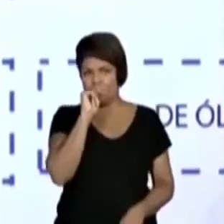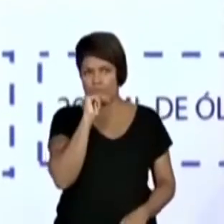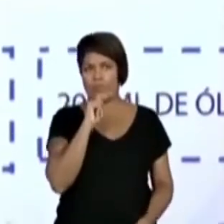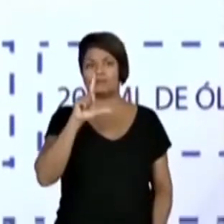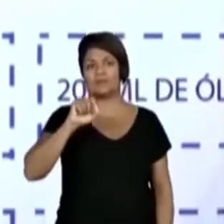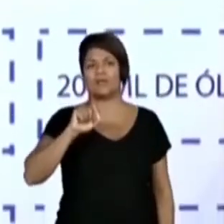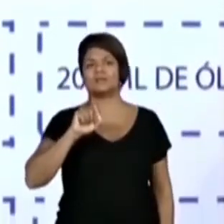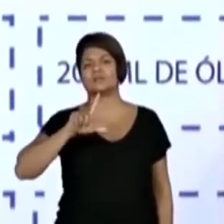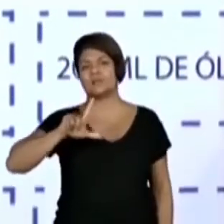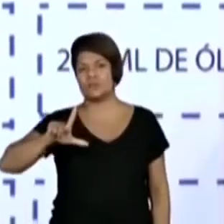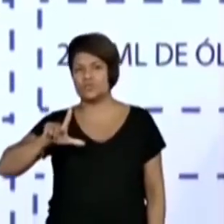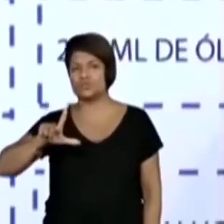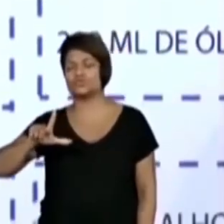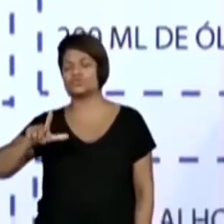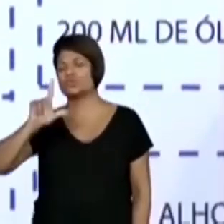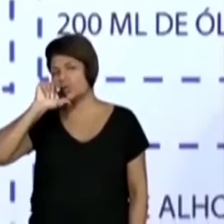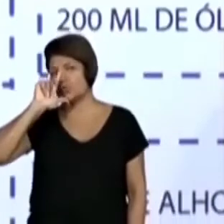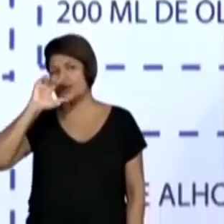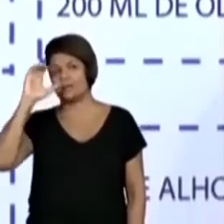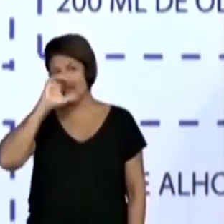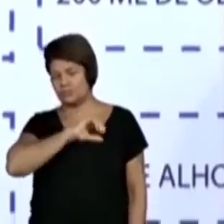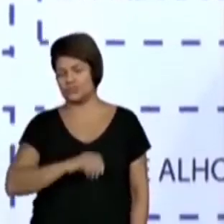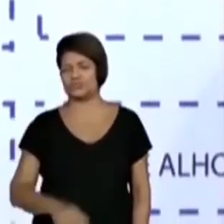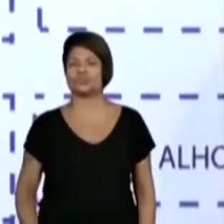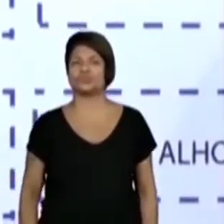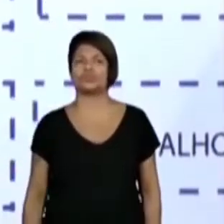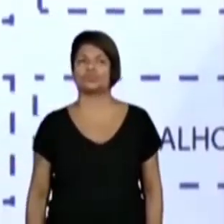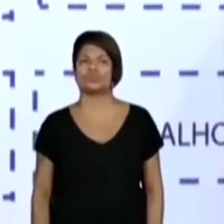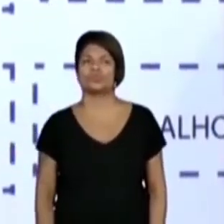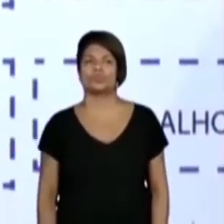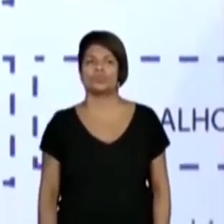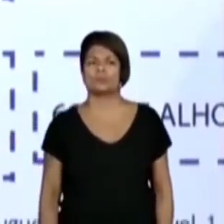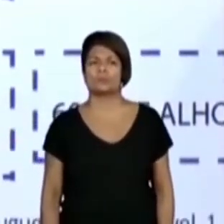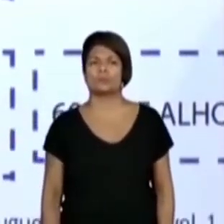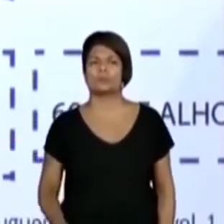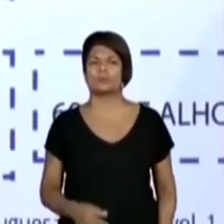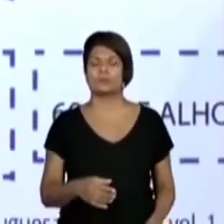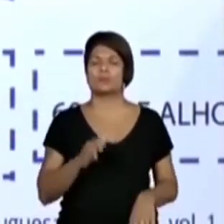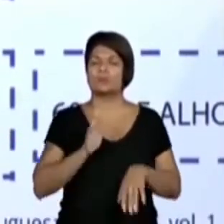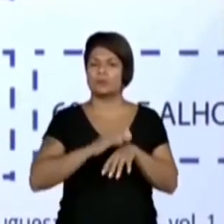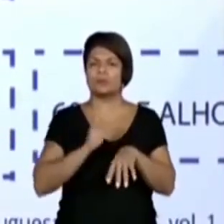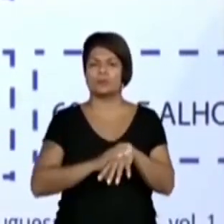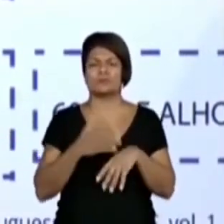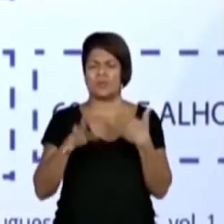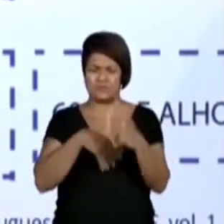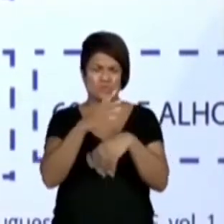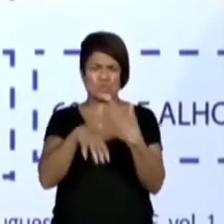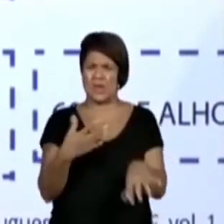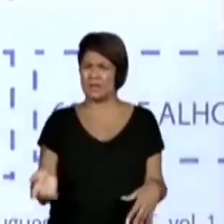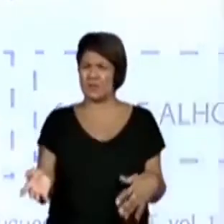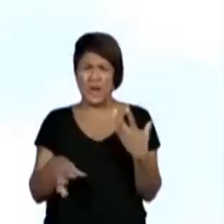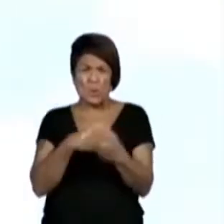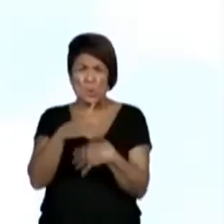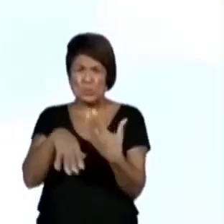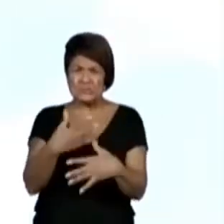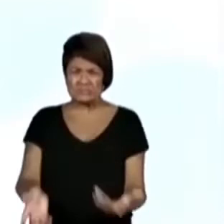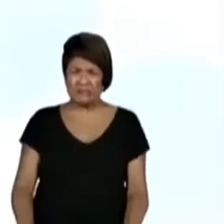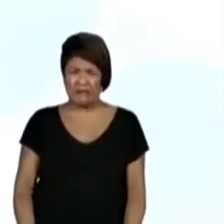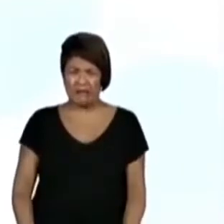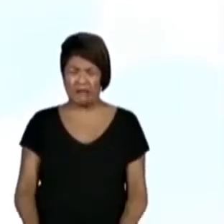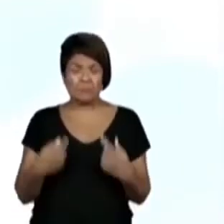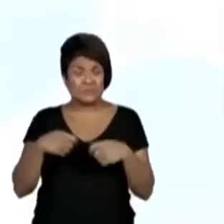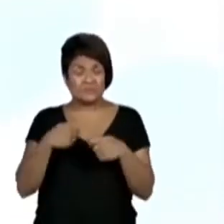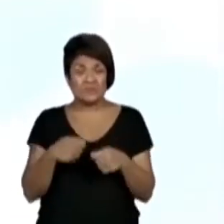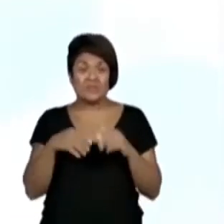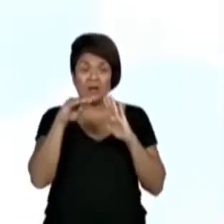quente. Modo de fazer. Gente, tá misturado isso aqui, não tá? Vocês